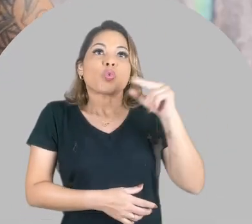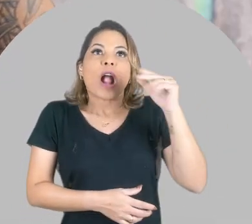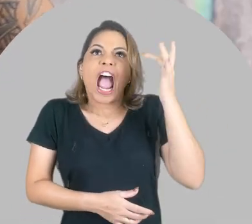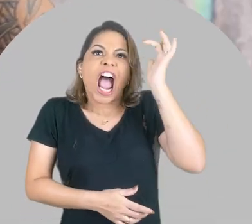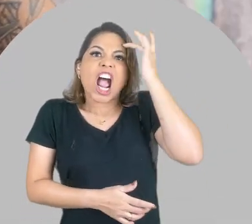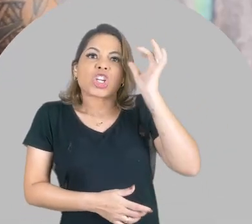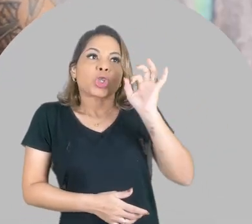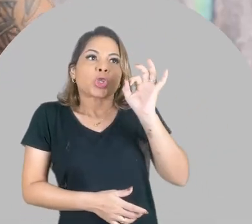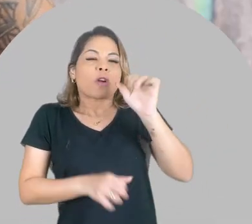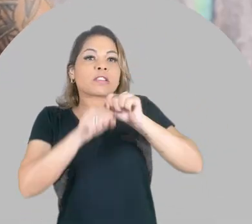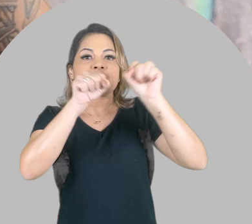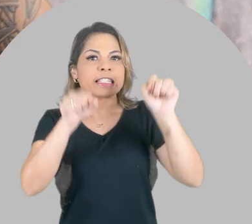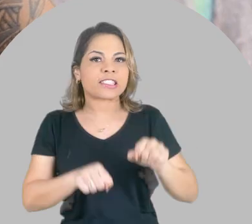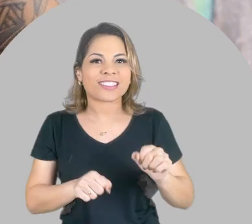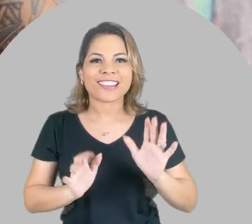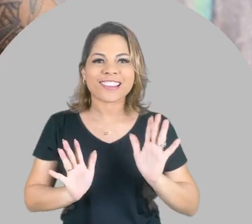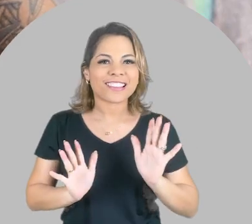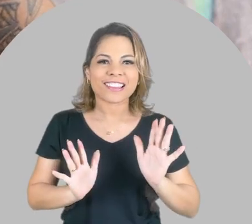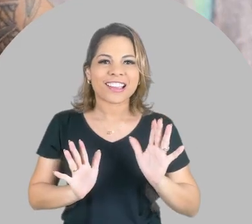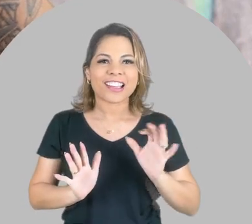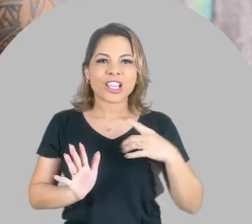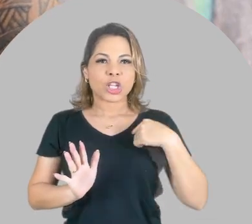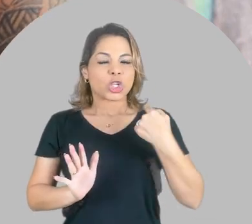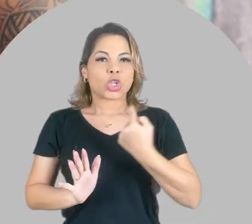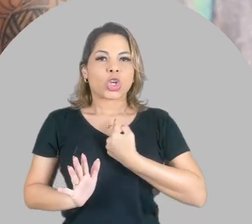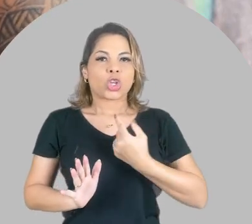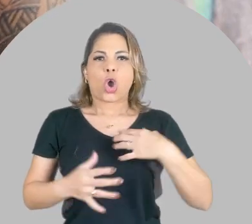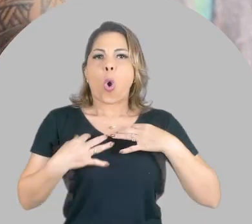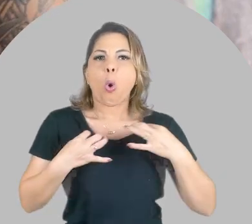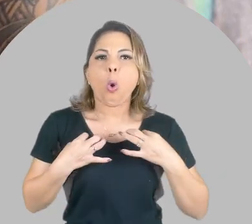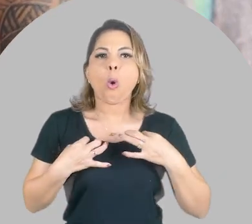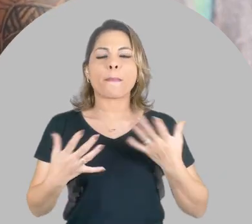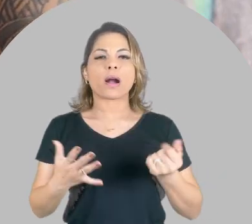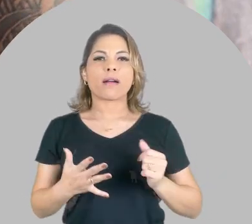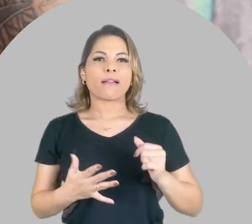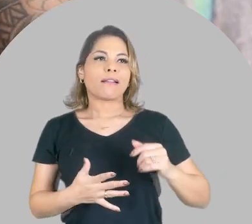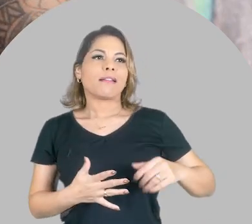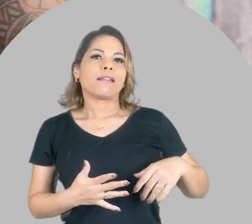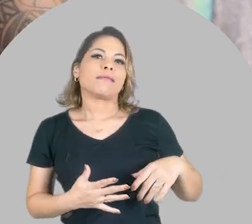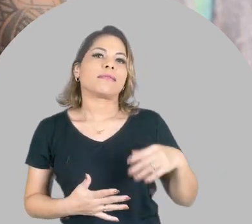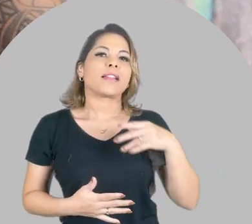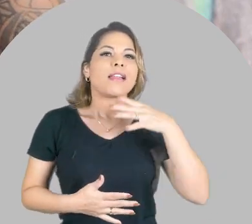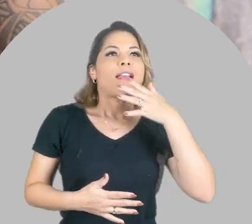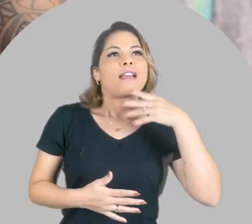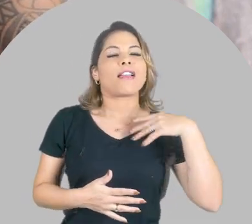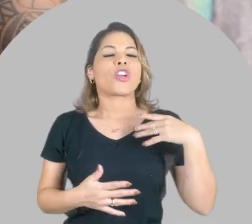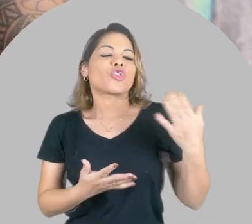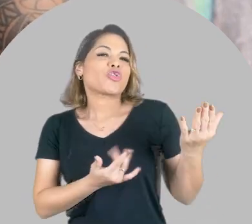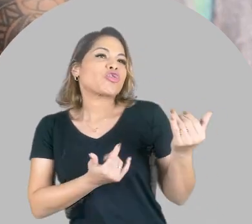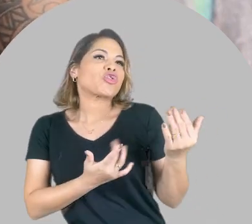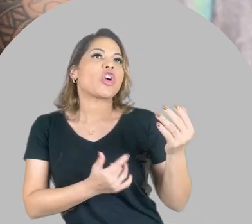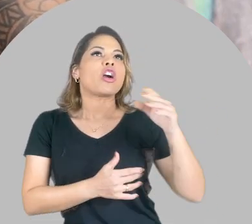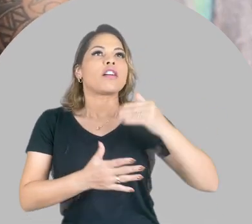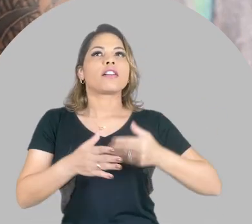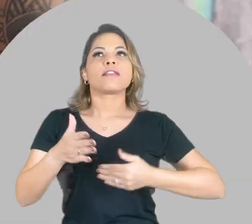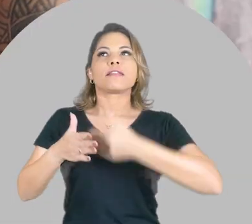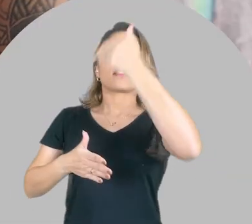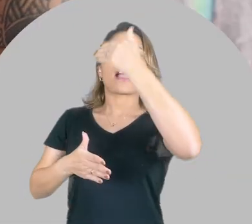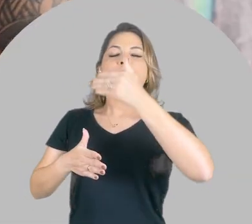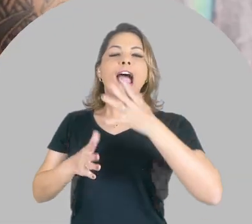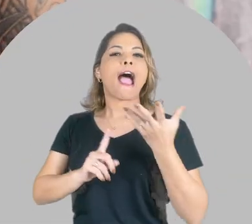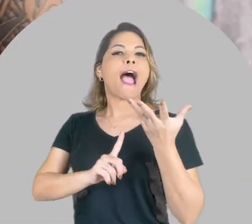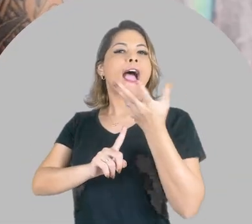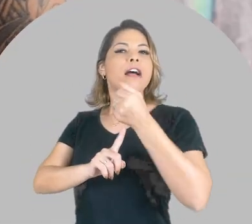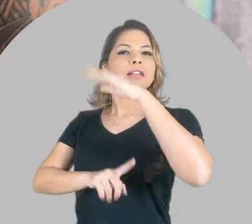ache que a gente é só um produto do sistema, para que não seja só nossa vestimenta, para que o playboy não queira só ter a parede dele lá pintada com a